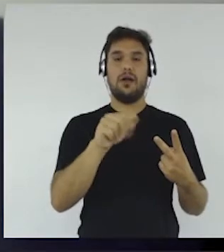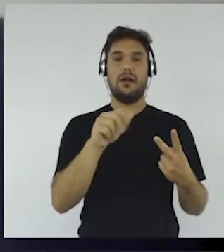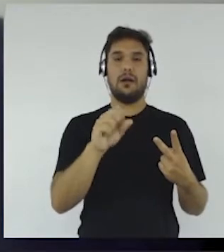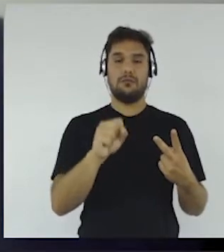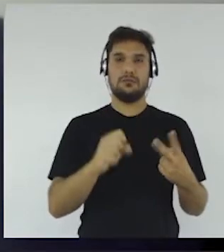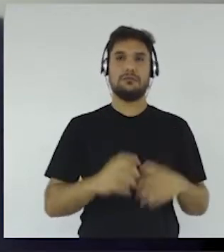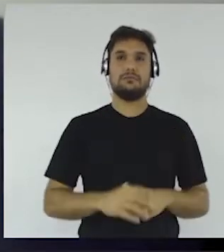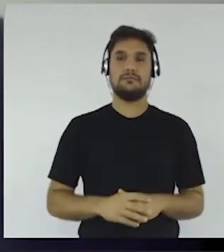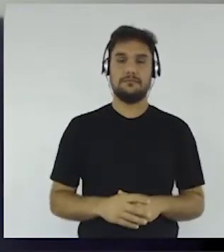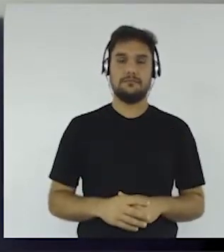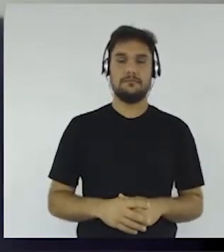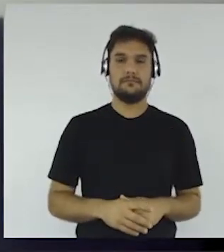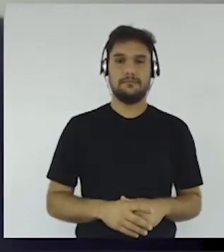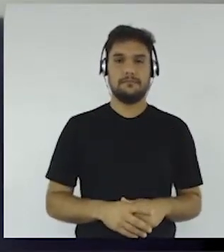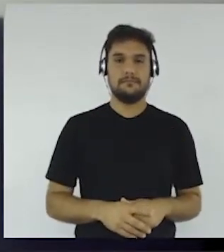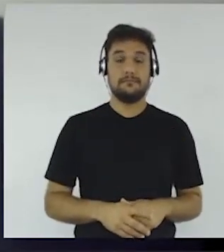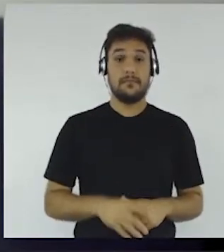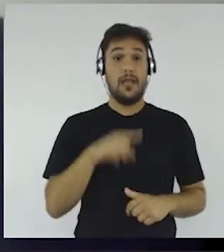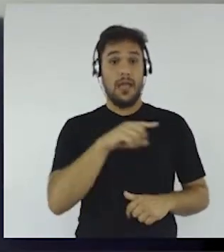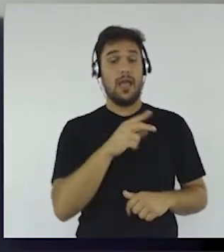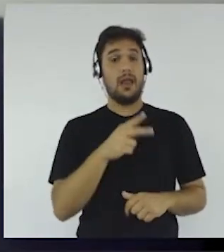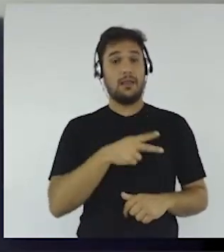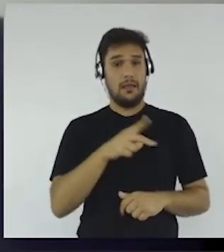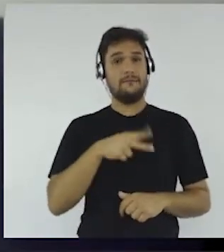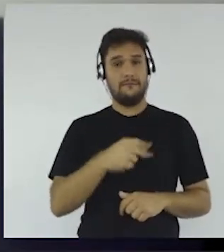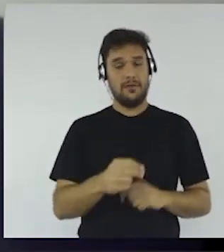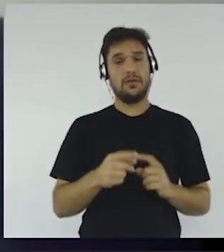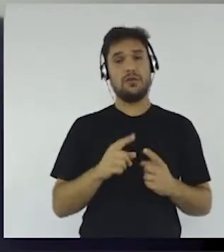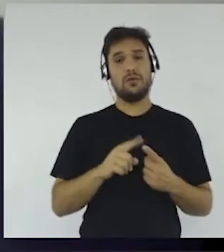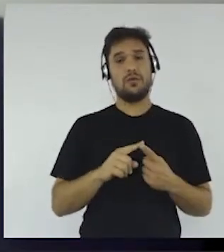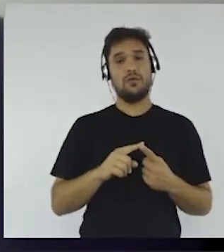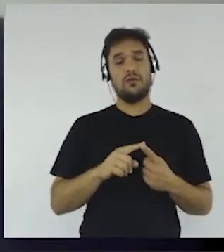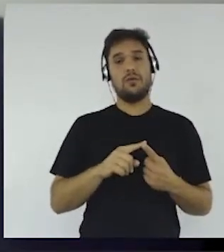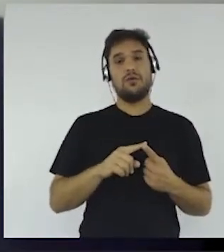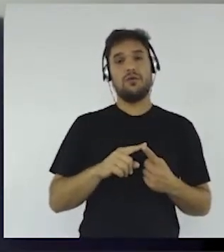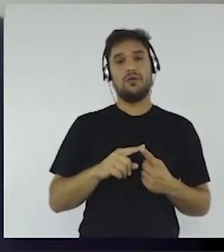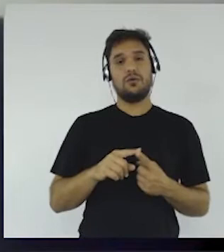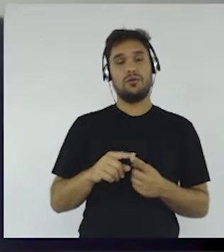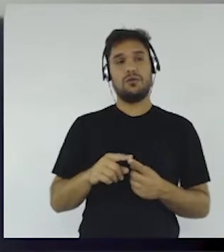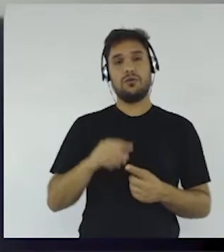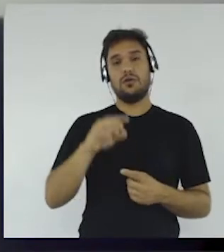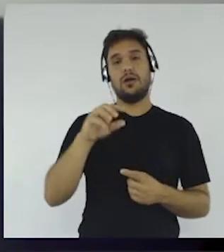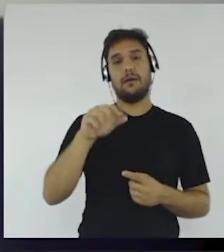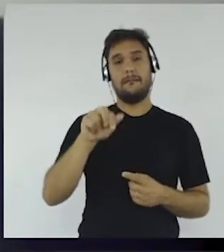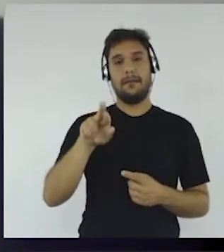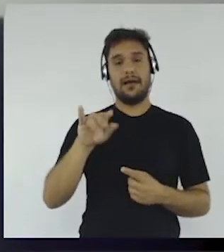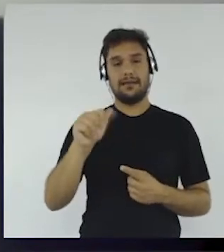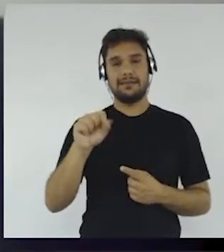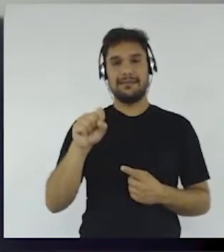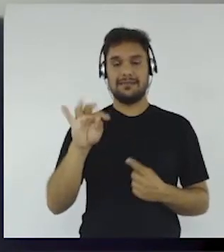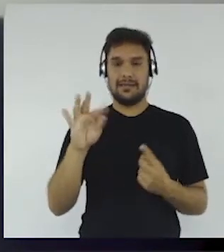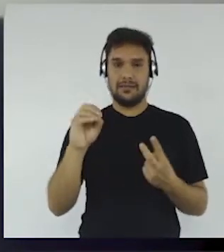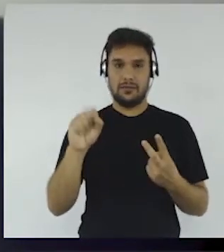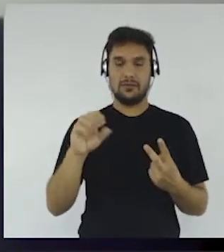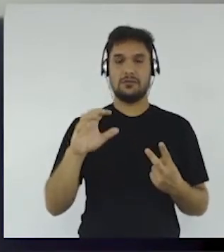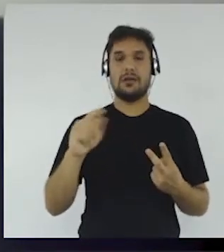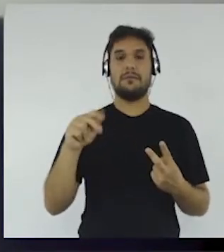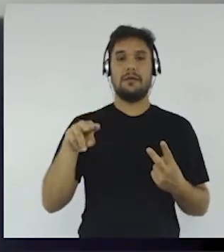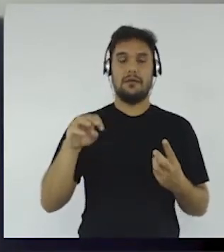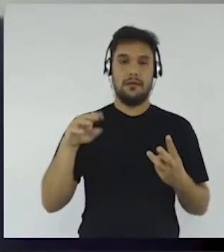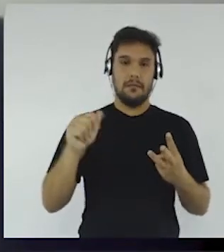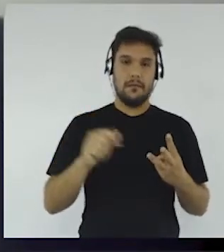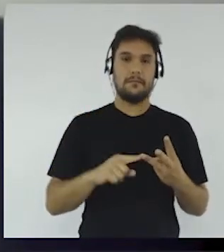Capanema de Souza. É pai dos juízes do TJRJ, doutora Márcia dos Santos Capanema de